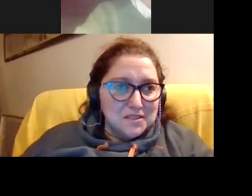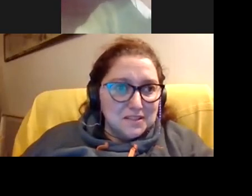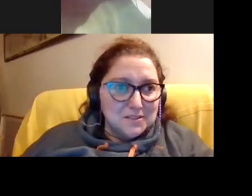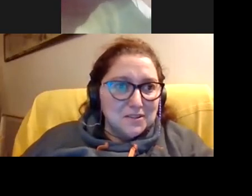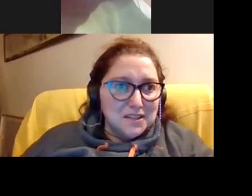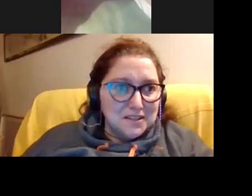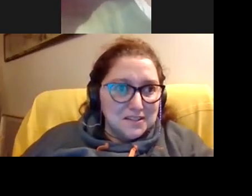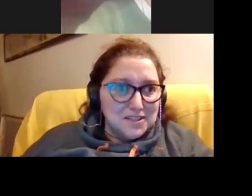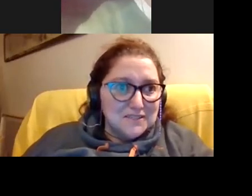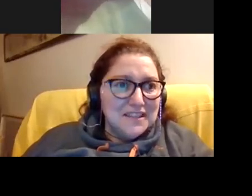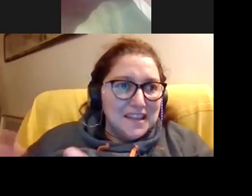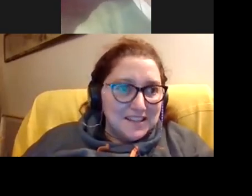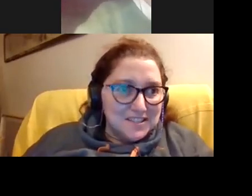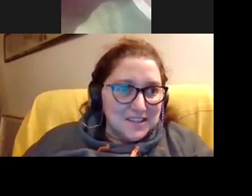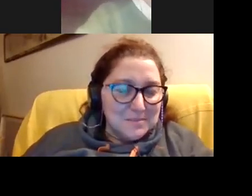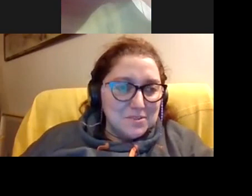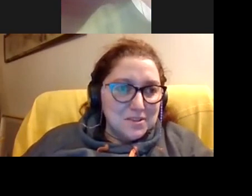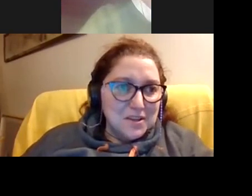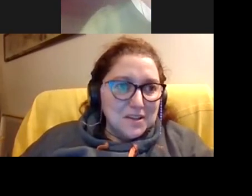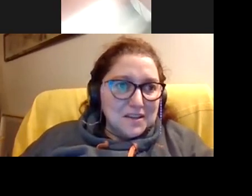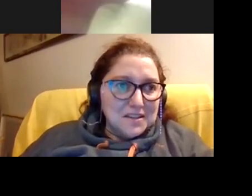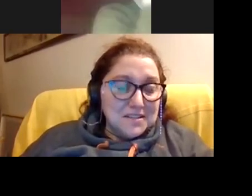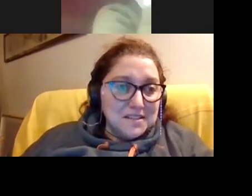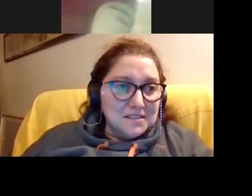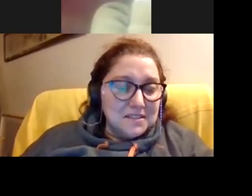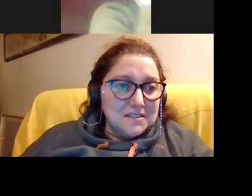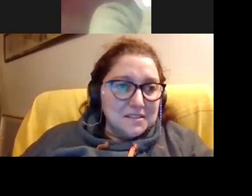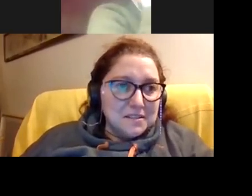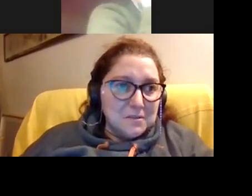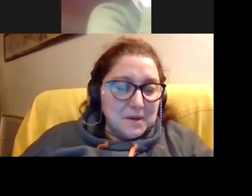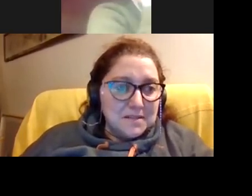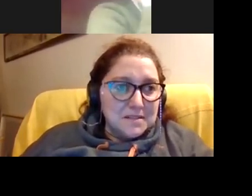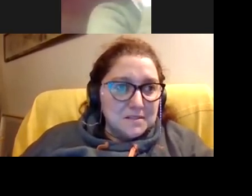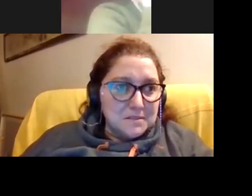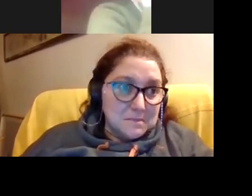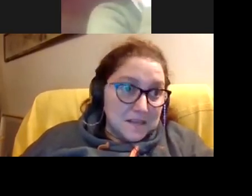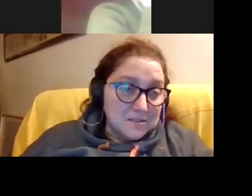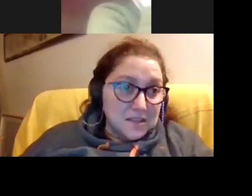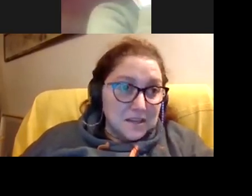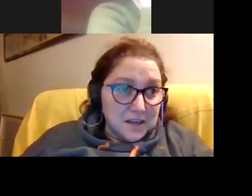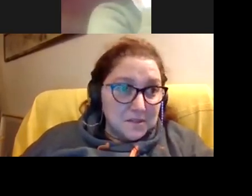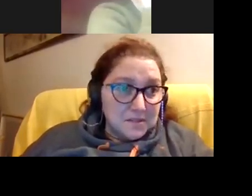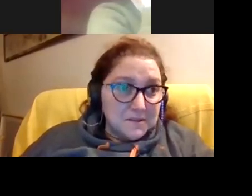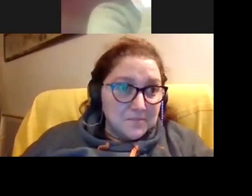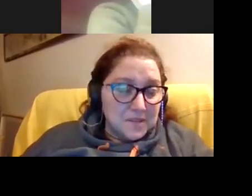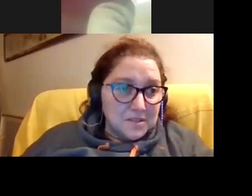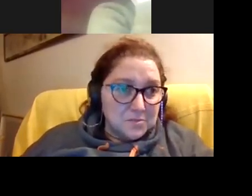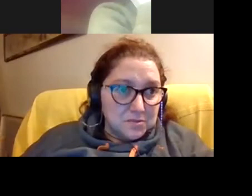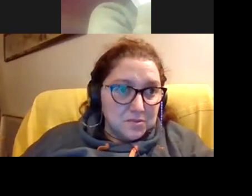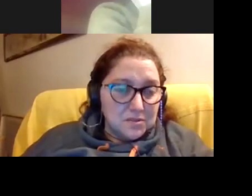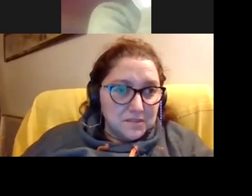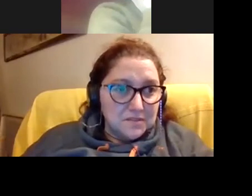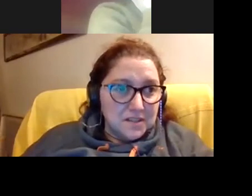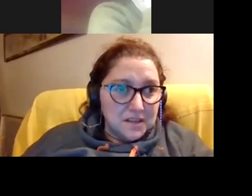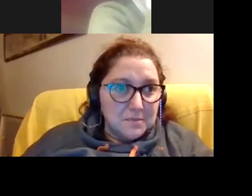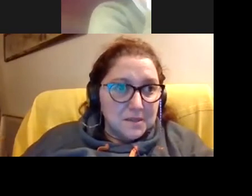estruturas arquitetónicas lineares, digamos, e Sintra compara-se mais ao da Rábida, sobretudo